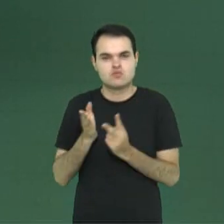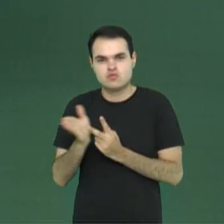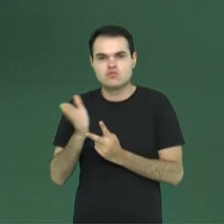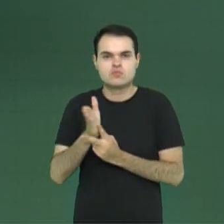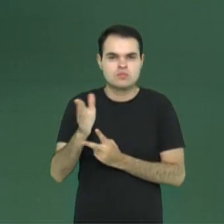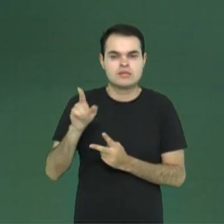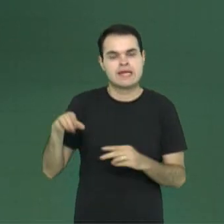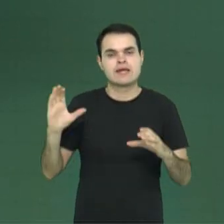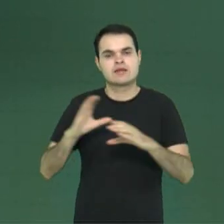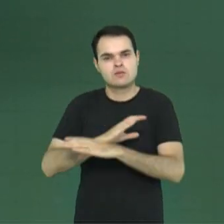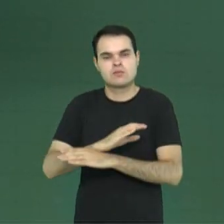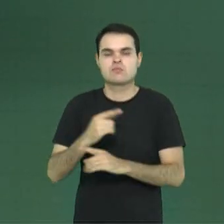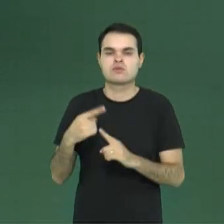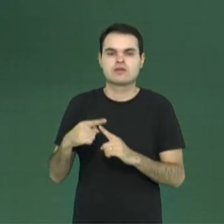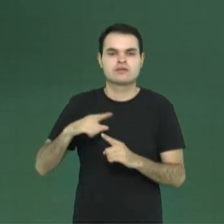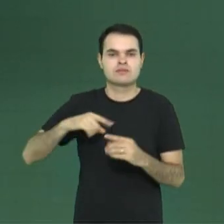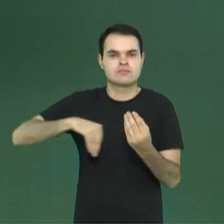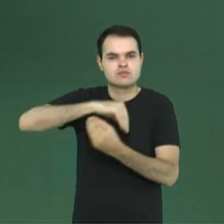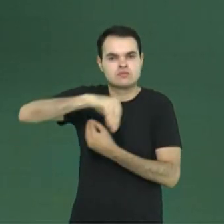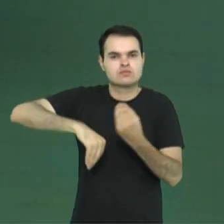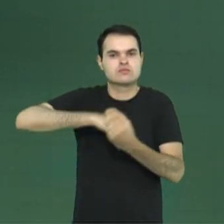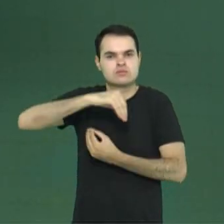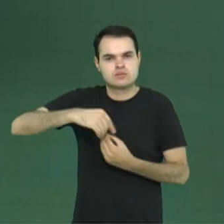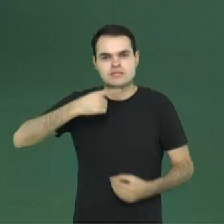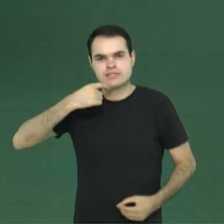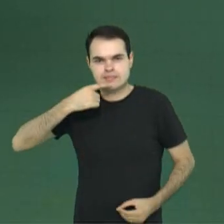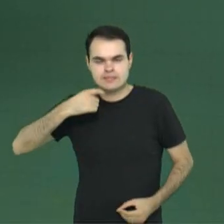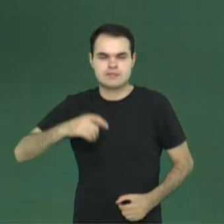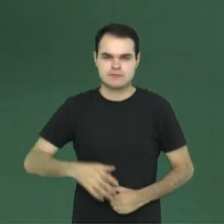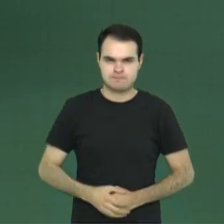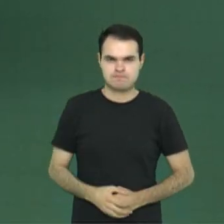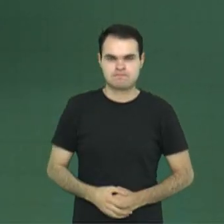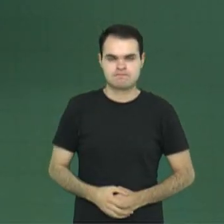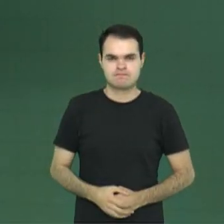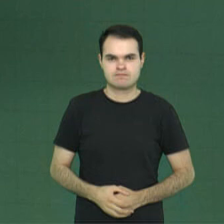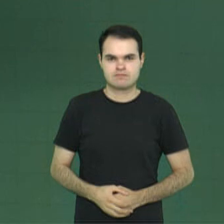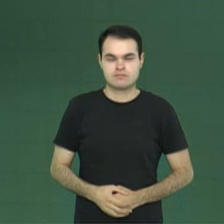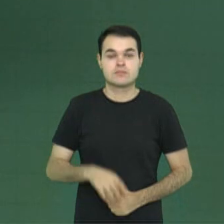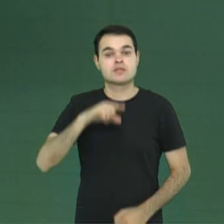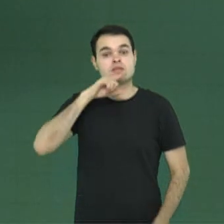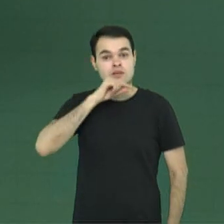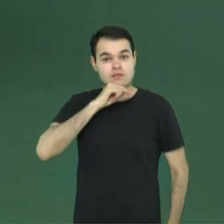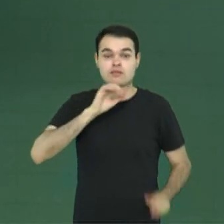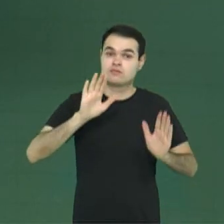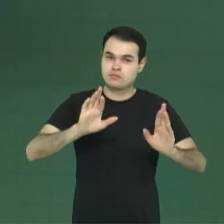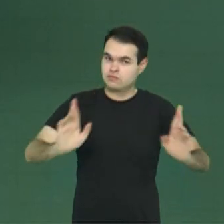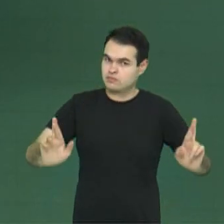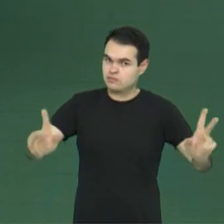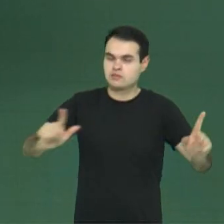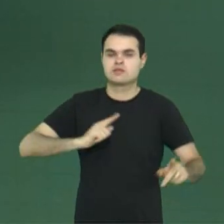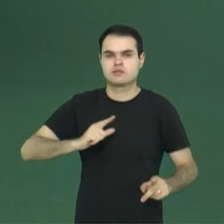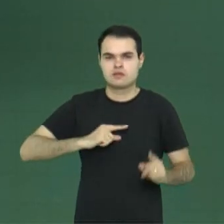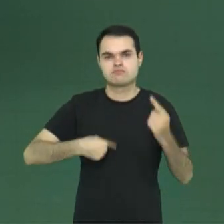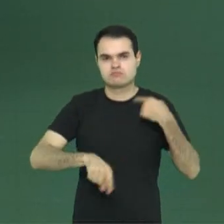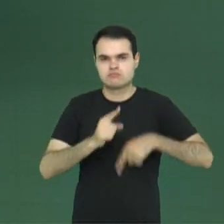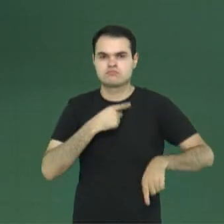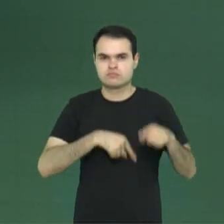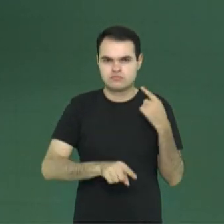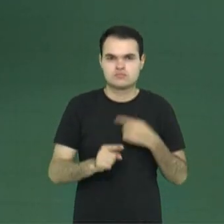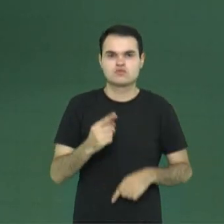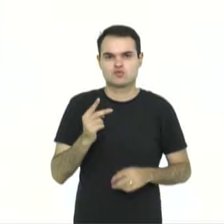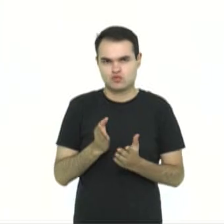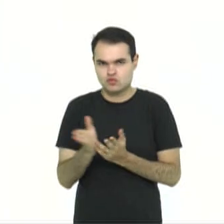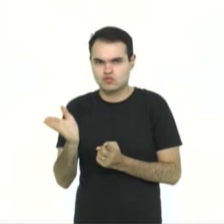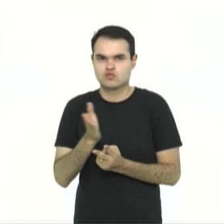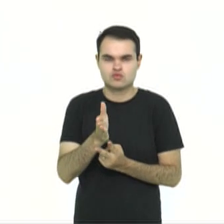é incompleta porque existe essa mistura de sangue arterial com o venoso, tá? E as aves já vai ter uma circulação dupla e completa,